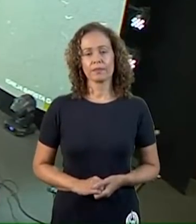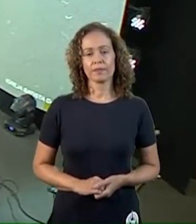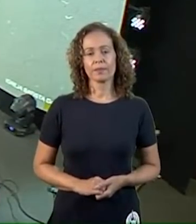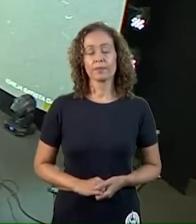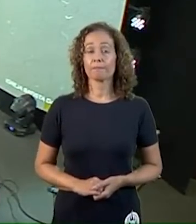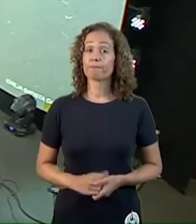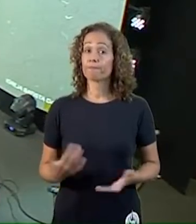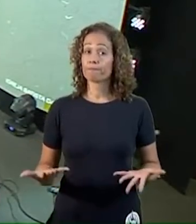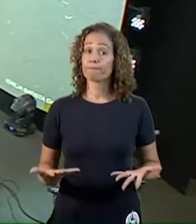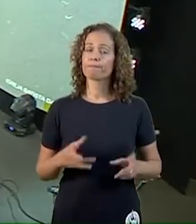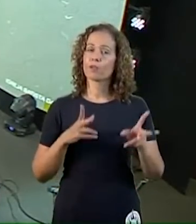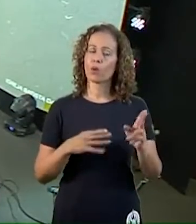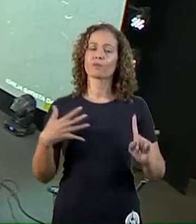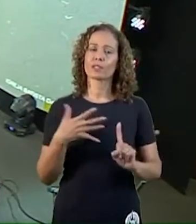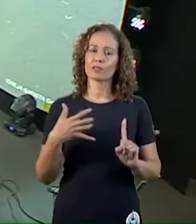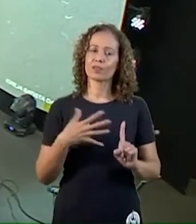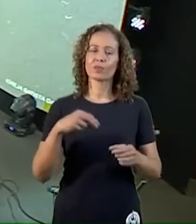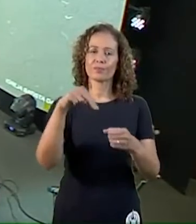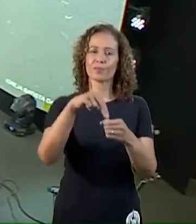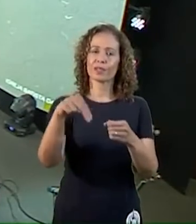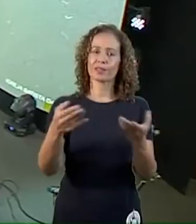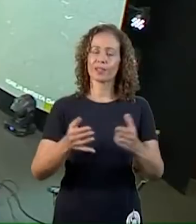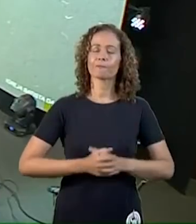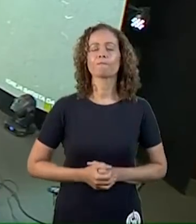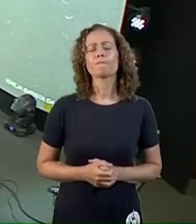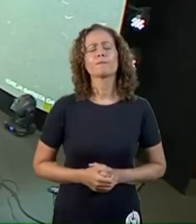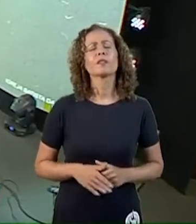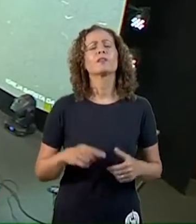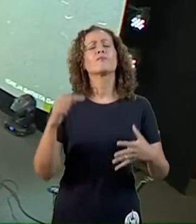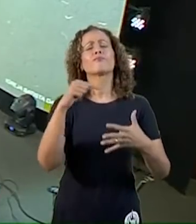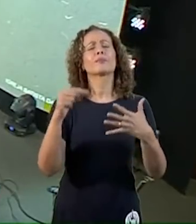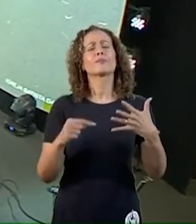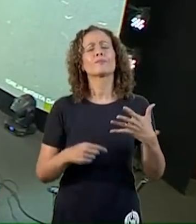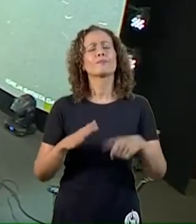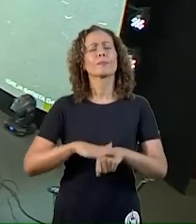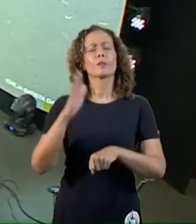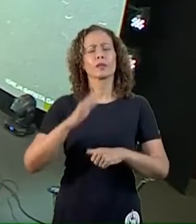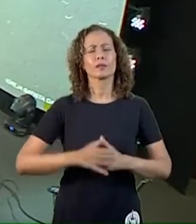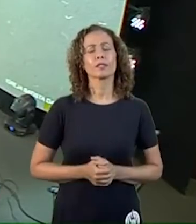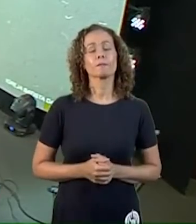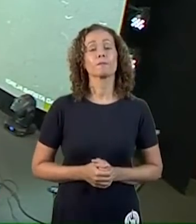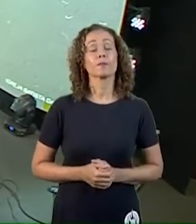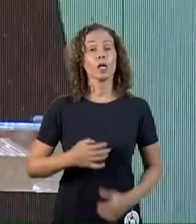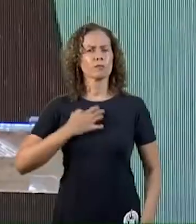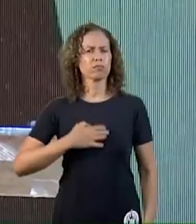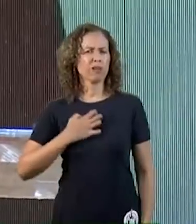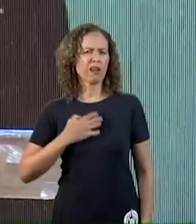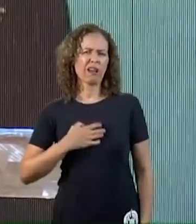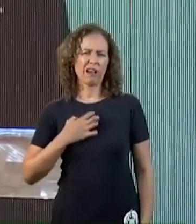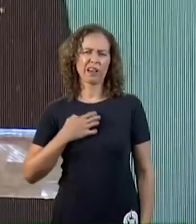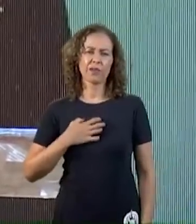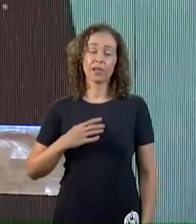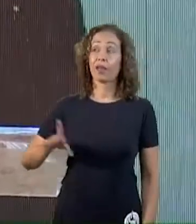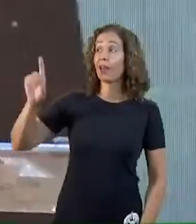Isso é a síndrome de Nazaré, hein? O que mais é a síndrome de Nazaré? Outro sintoma: raiva e decepção com Deus quando Ele não